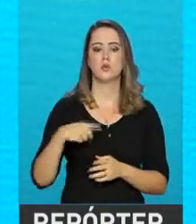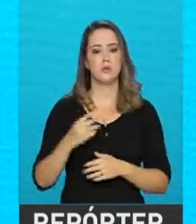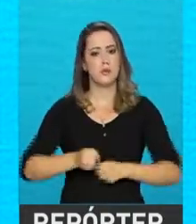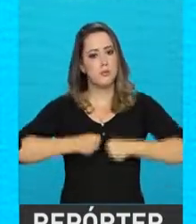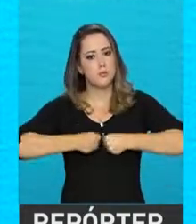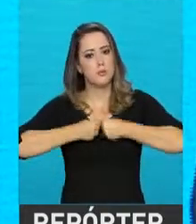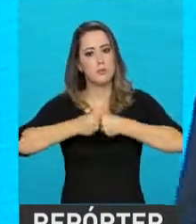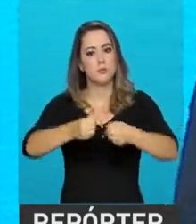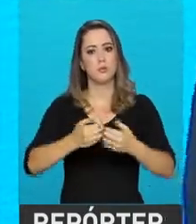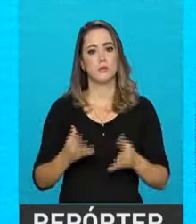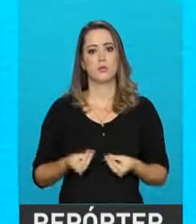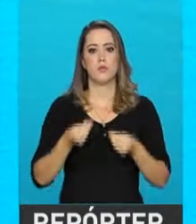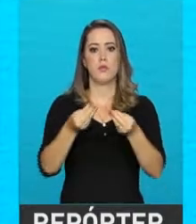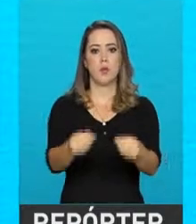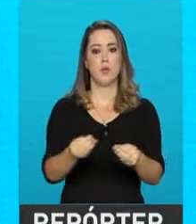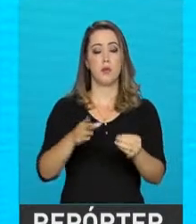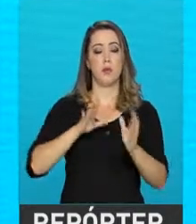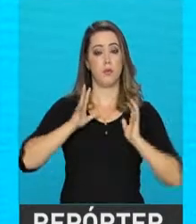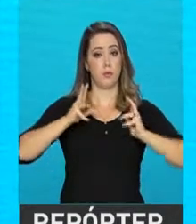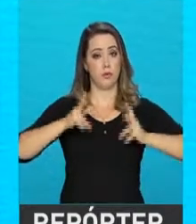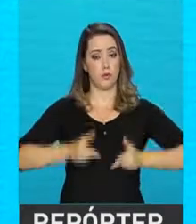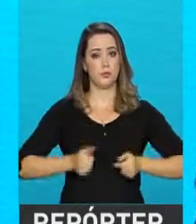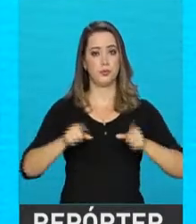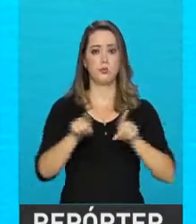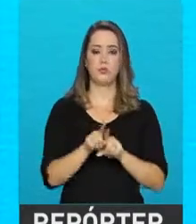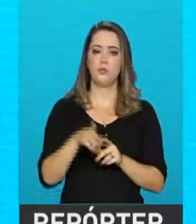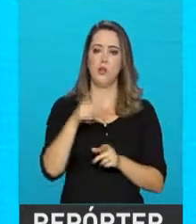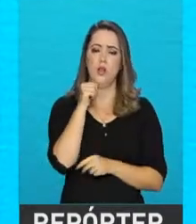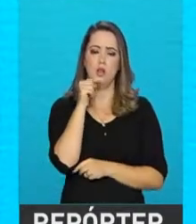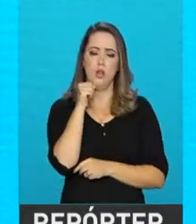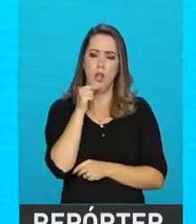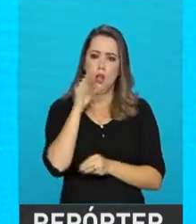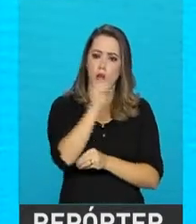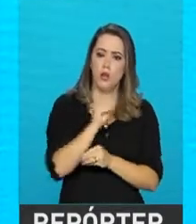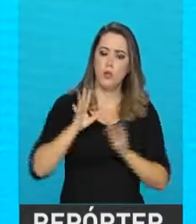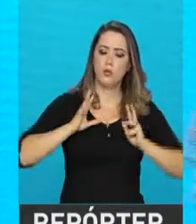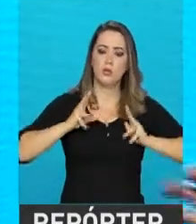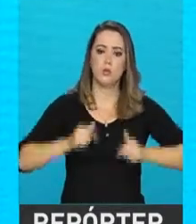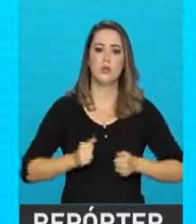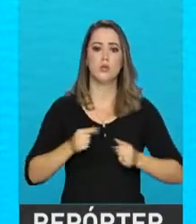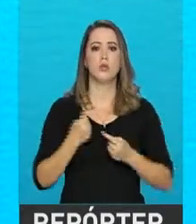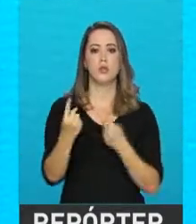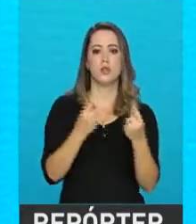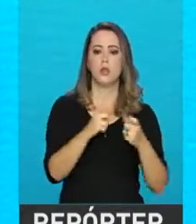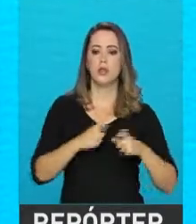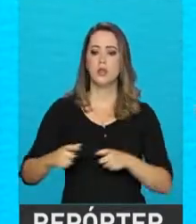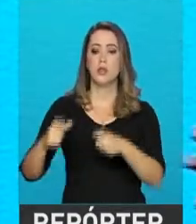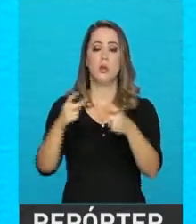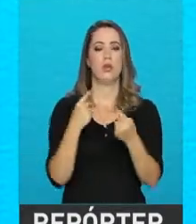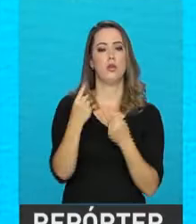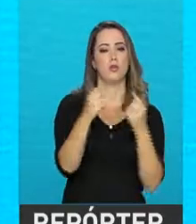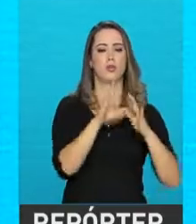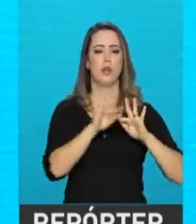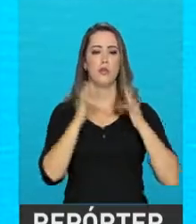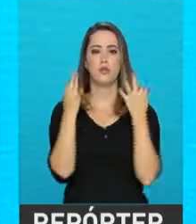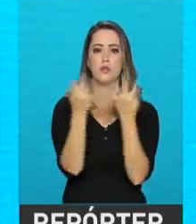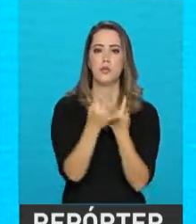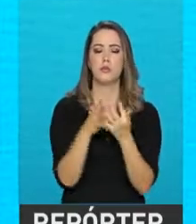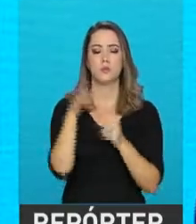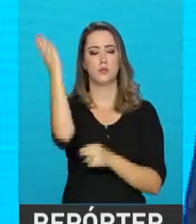lutado pra levar o esgotamento sanitário e água tratada para cada torneira de cada família